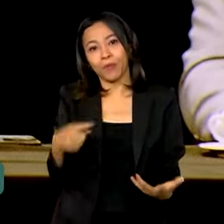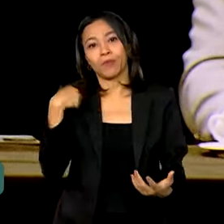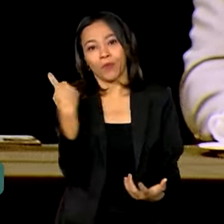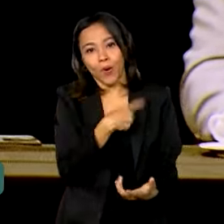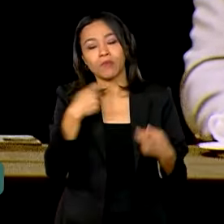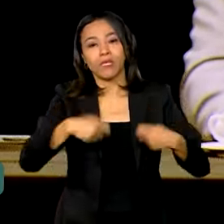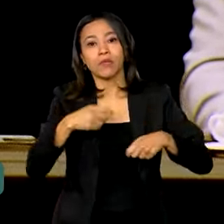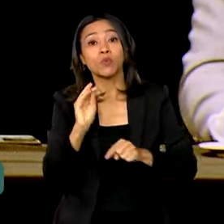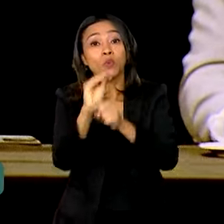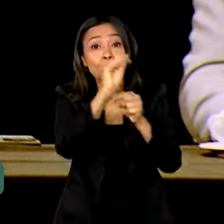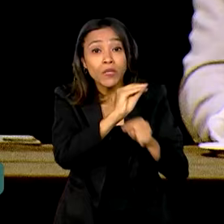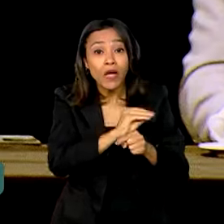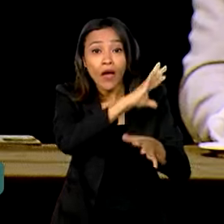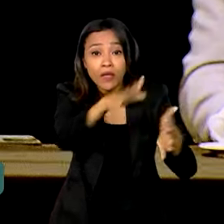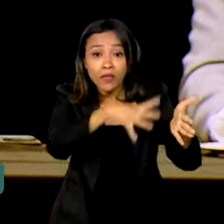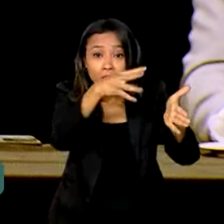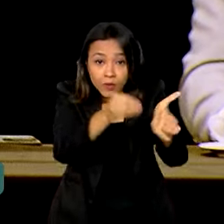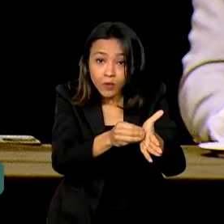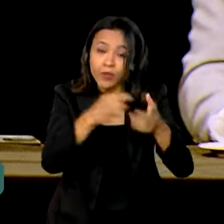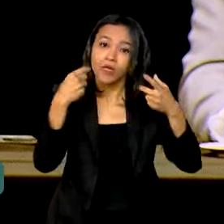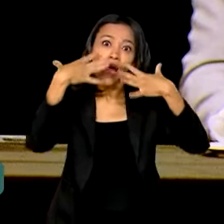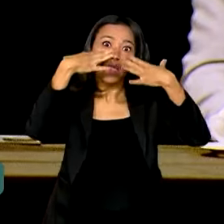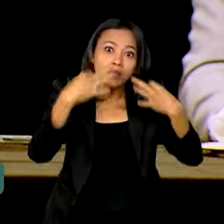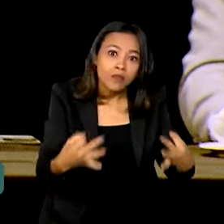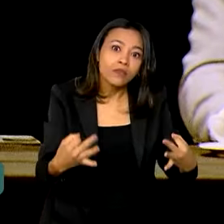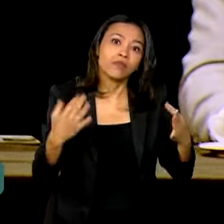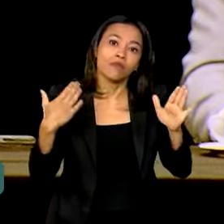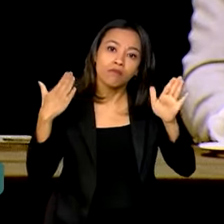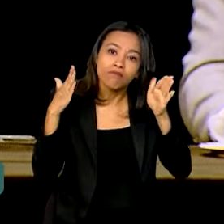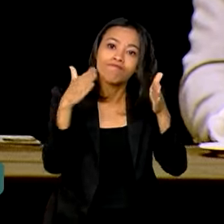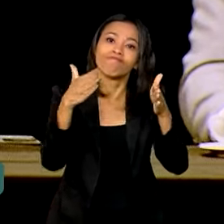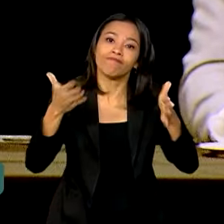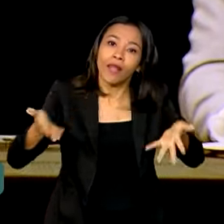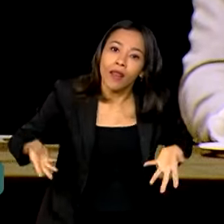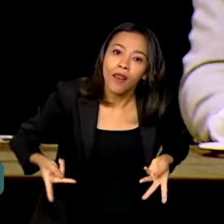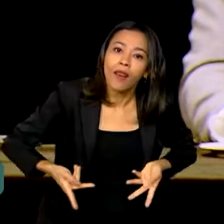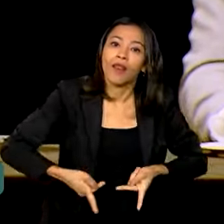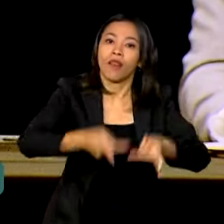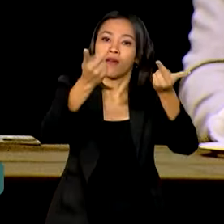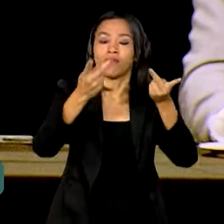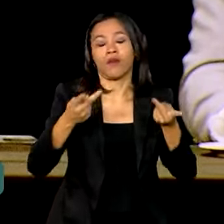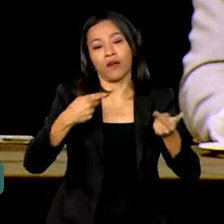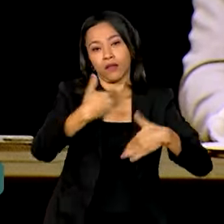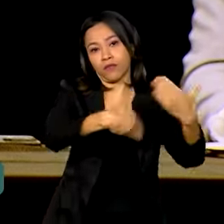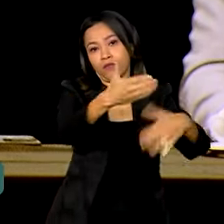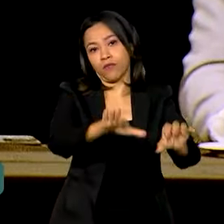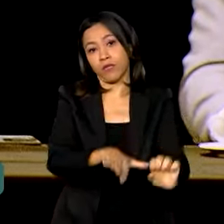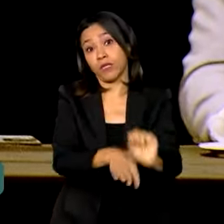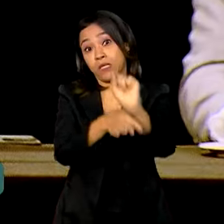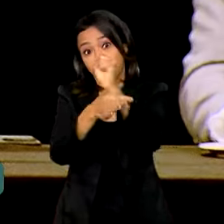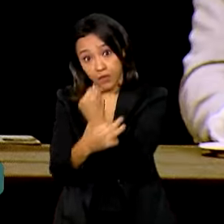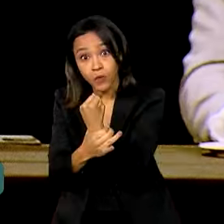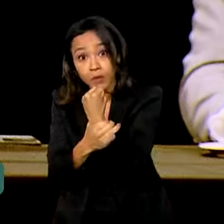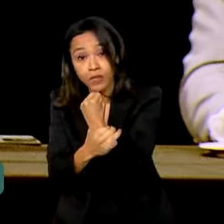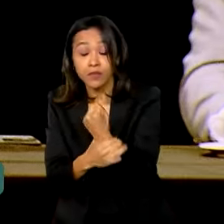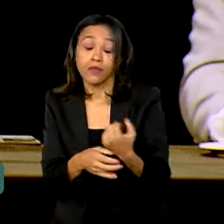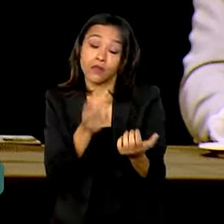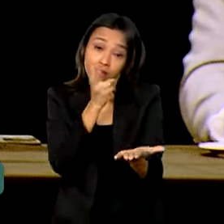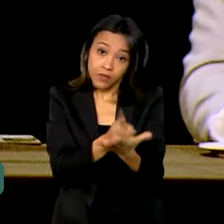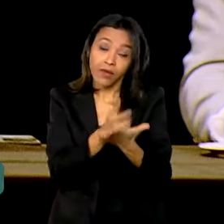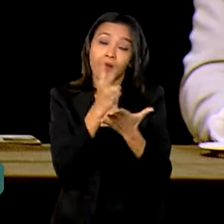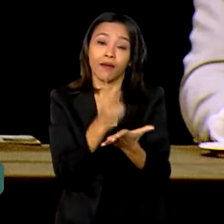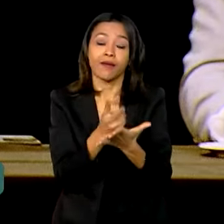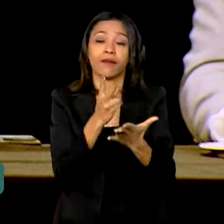região, nós precisamos olhar para essa região, nós precisamos trazer desenvolvimento e segurança para essa região, mas sempre de